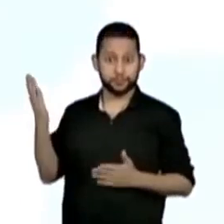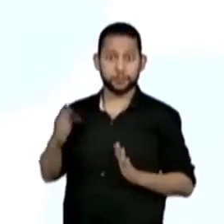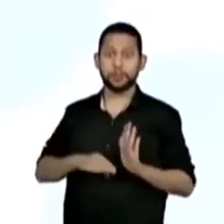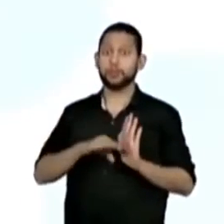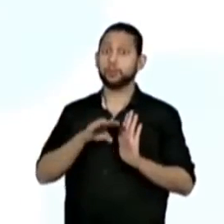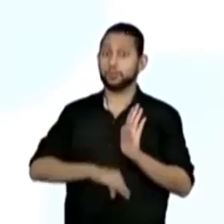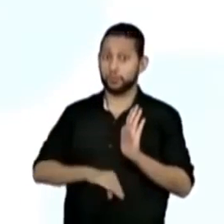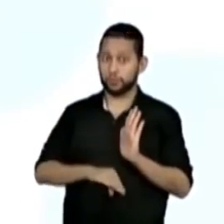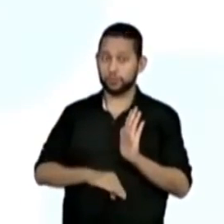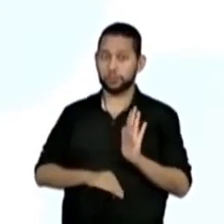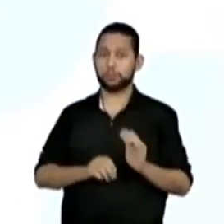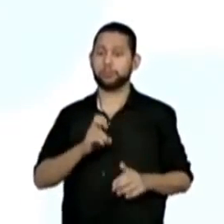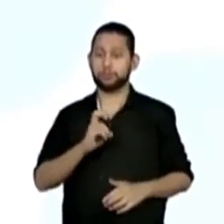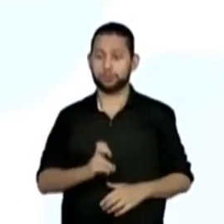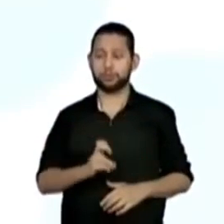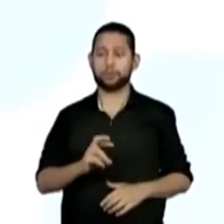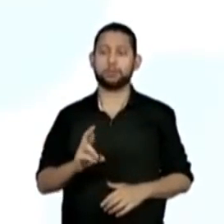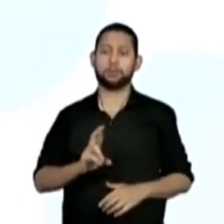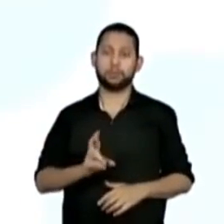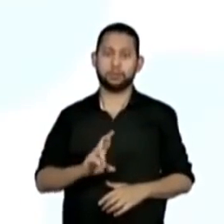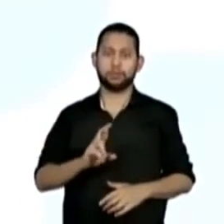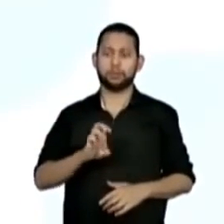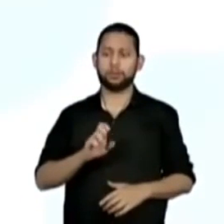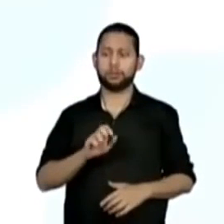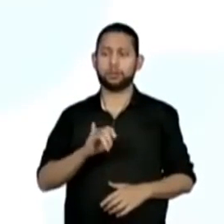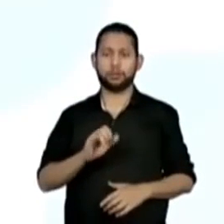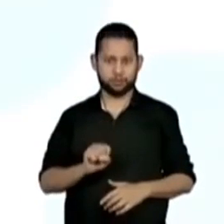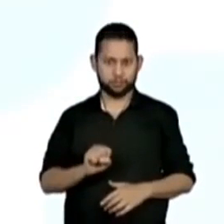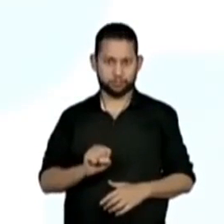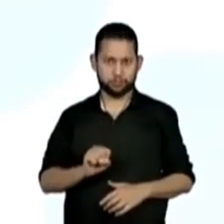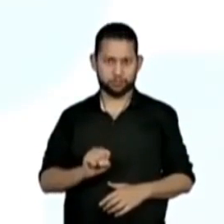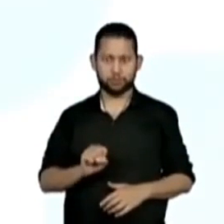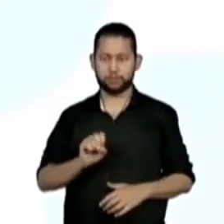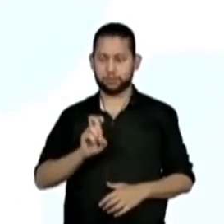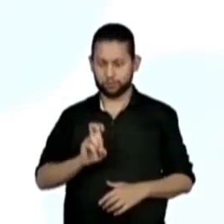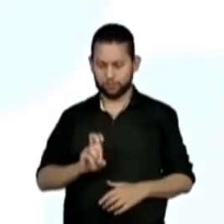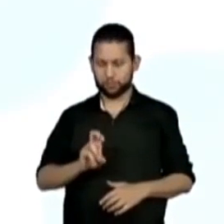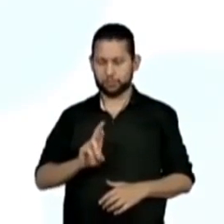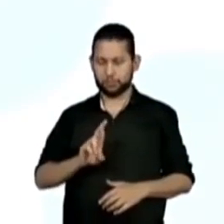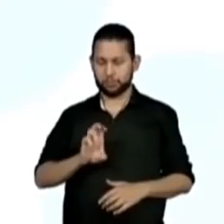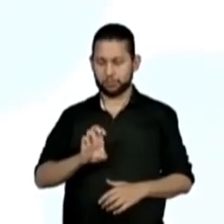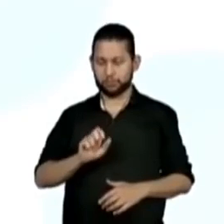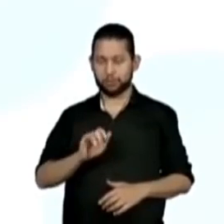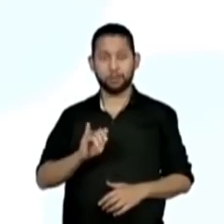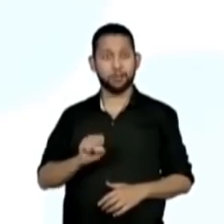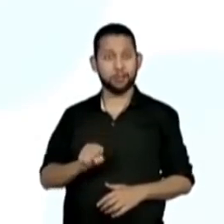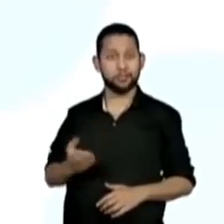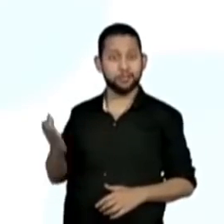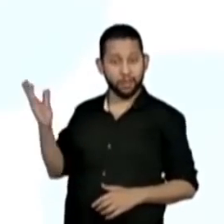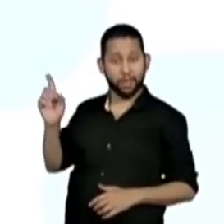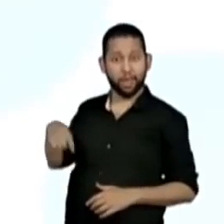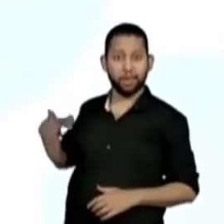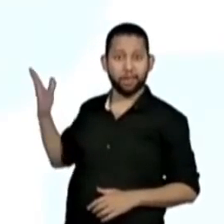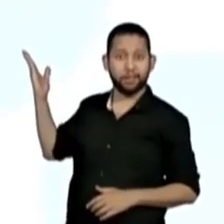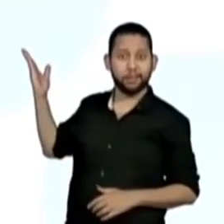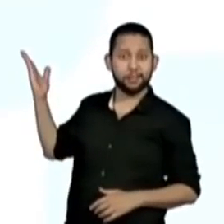desconto aqui é r$ 5 observem o desconto é de R